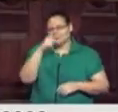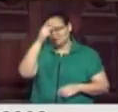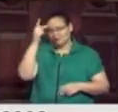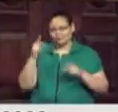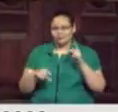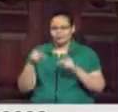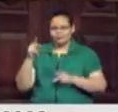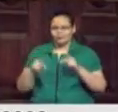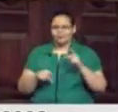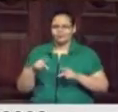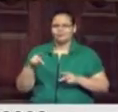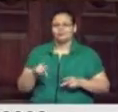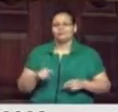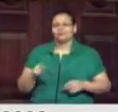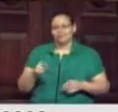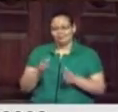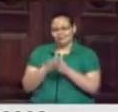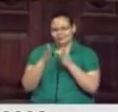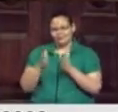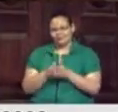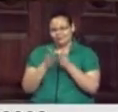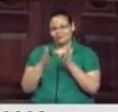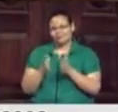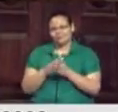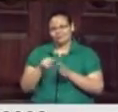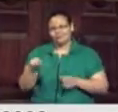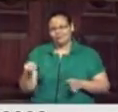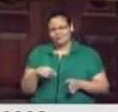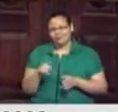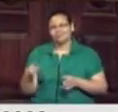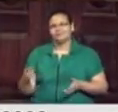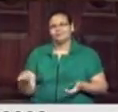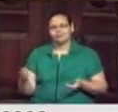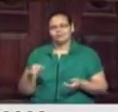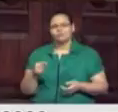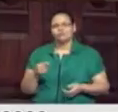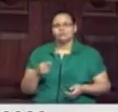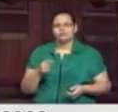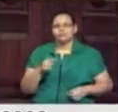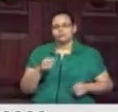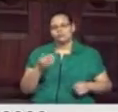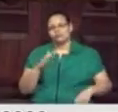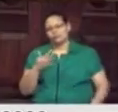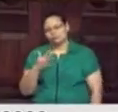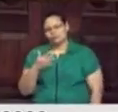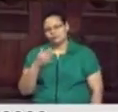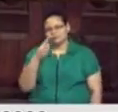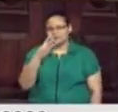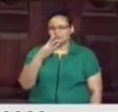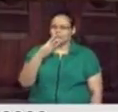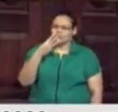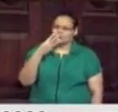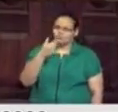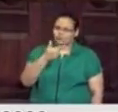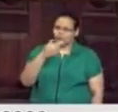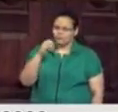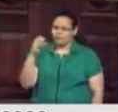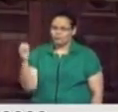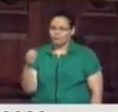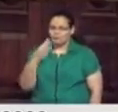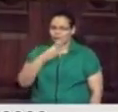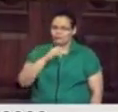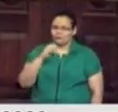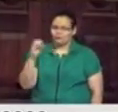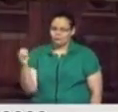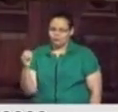consumidores de classe média baixa, que seriam prejudicados aqueles que consomem entre 200 e 300 quilowatts por mês,